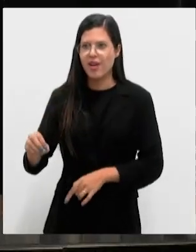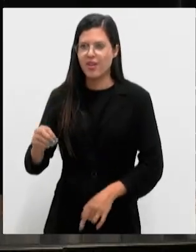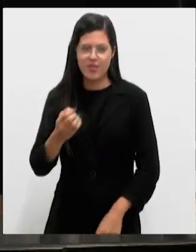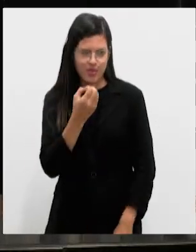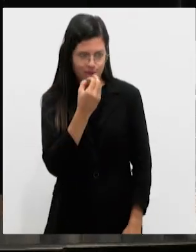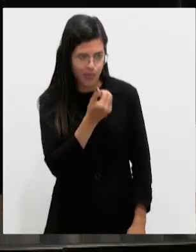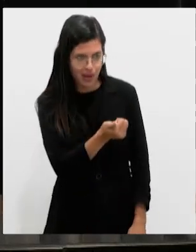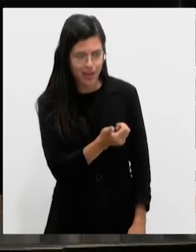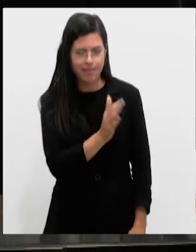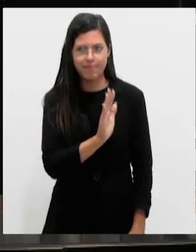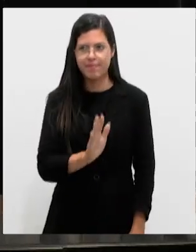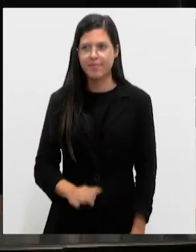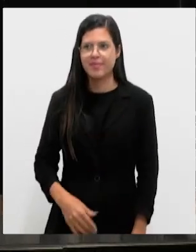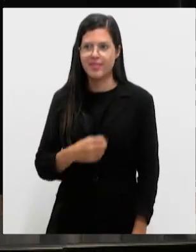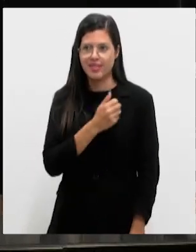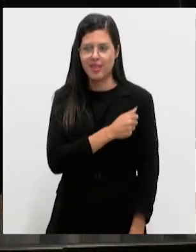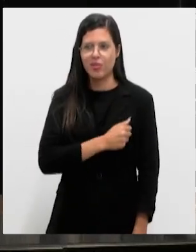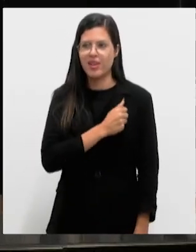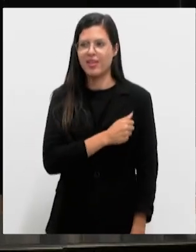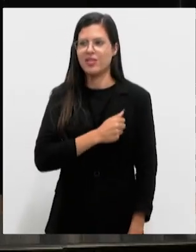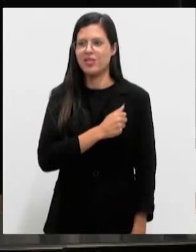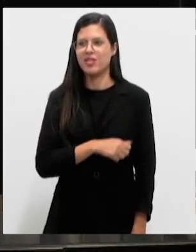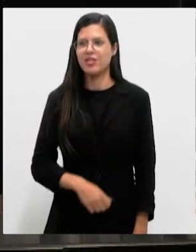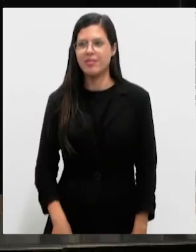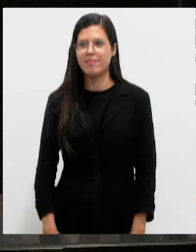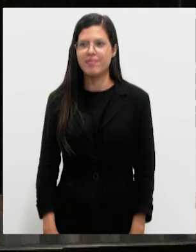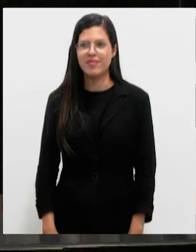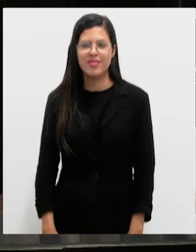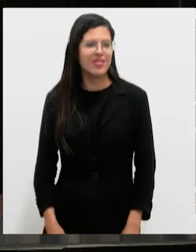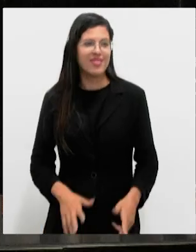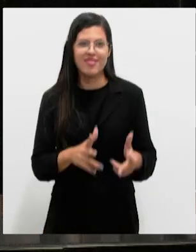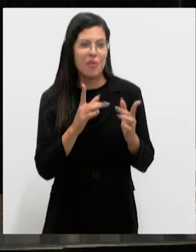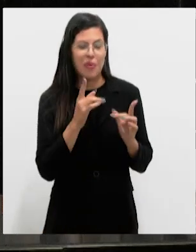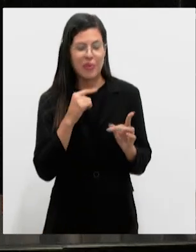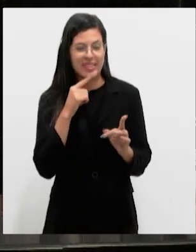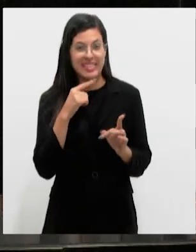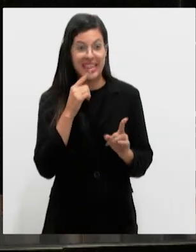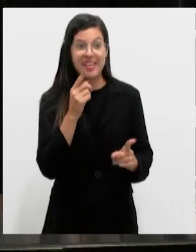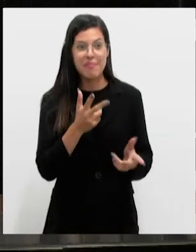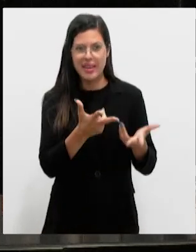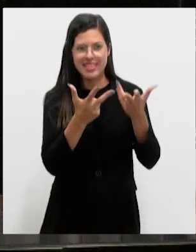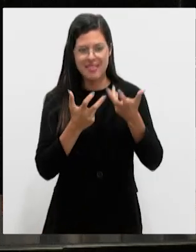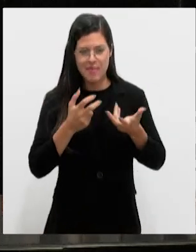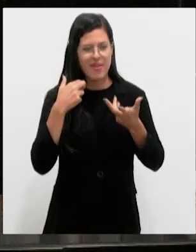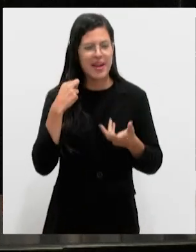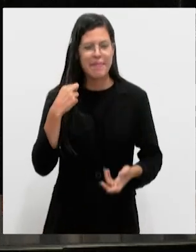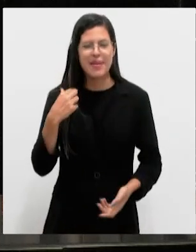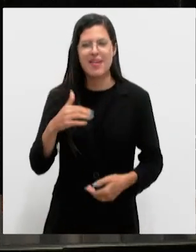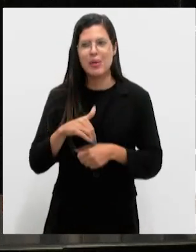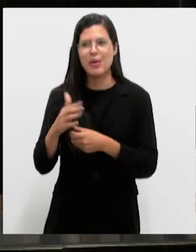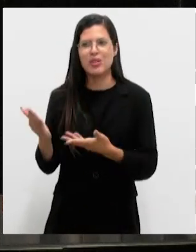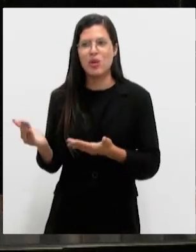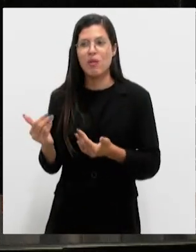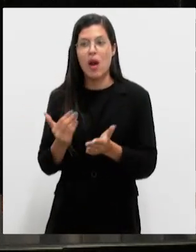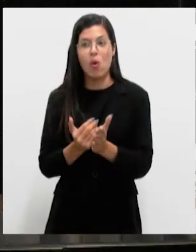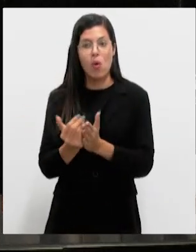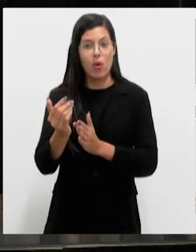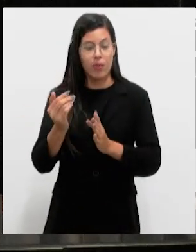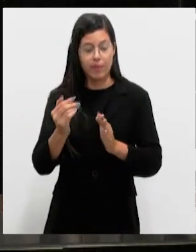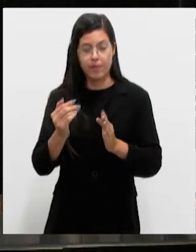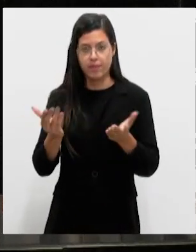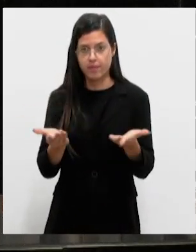bom, querida? Saudade de você, nem te reconheci com esse cabelo, tá mais jovem. Agora no início de